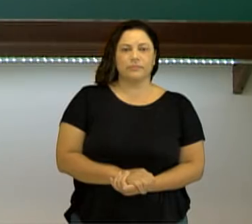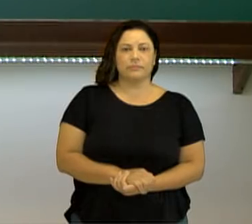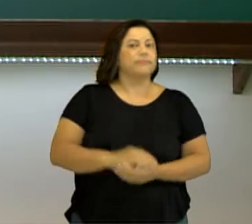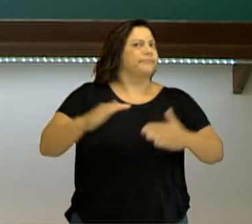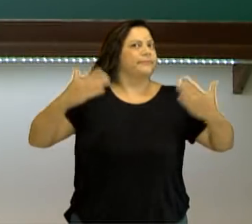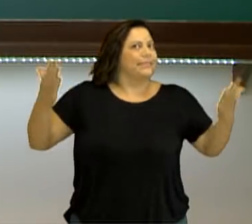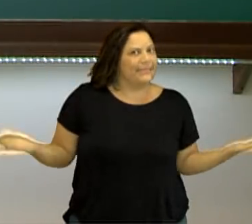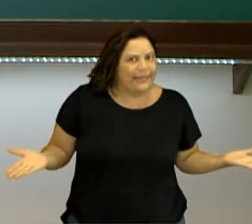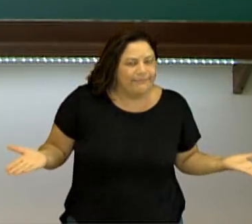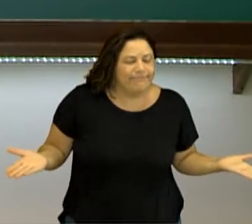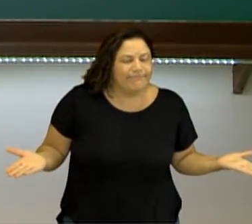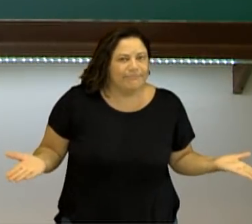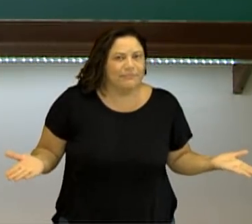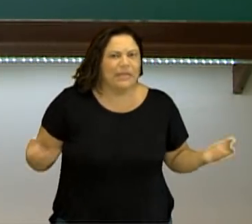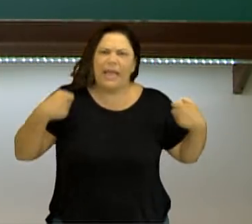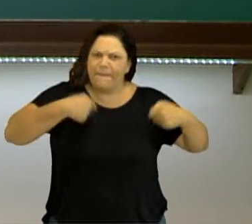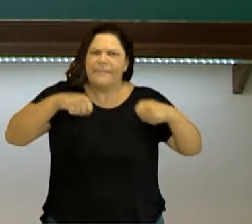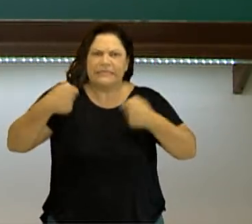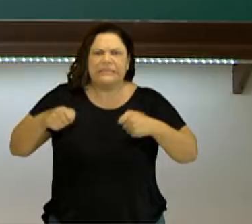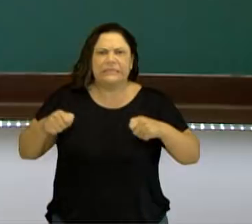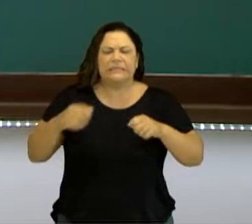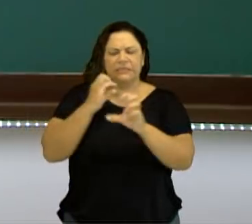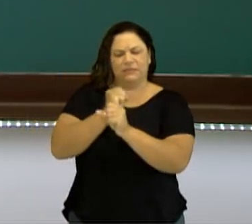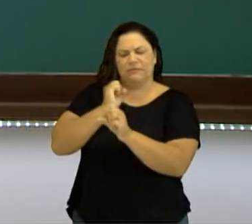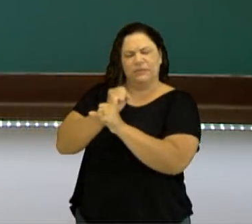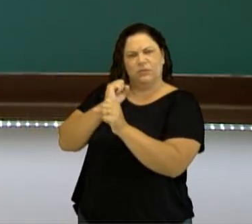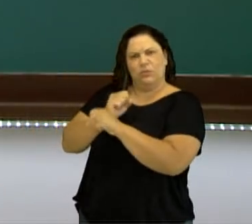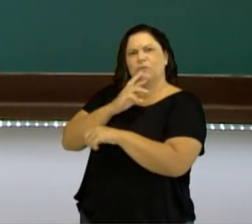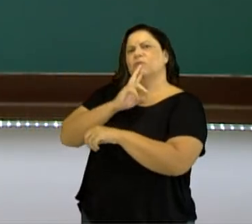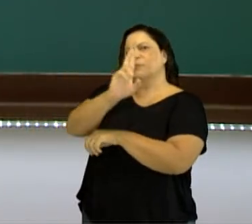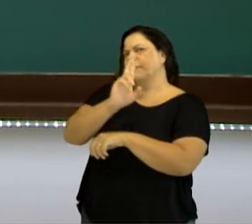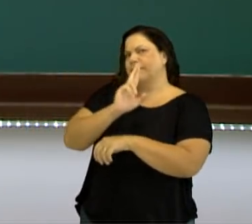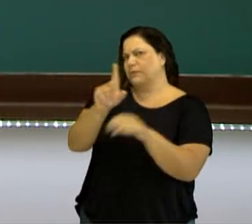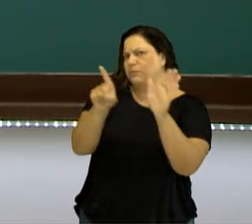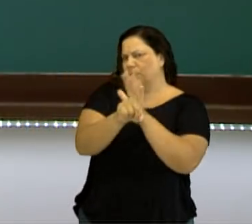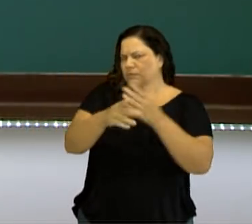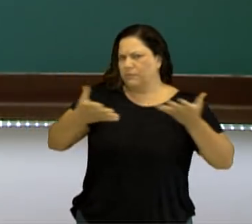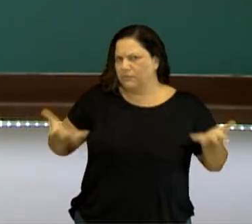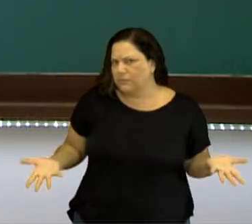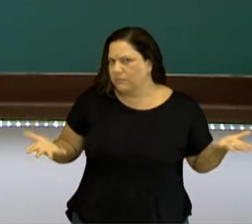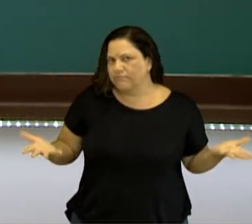Aí, gente, precisa fazer alguma conta para responder essa questão?